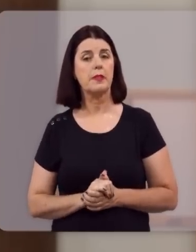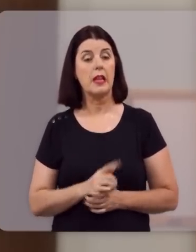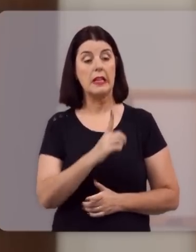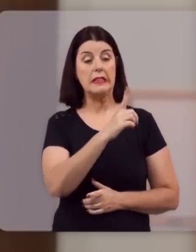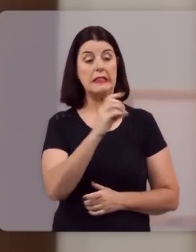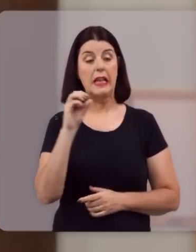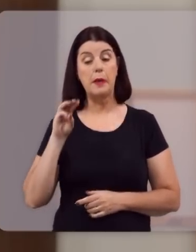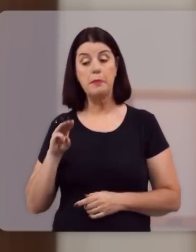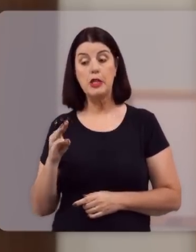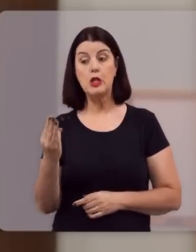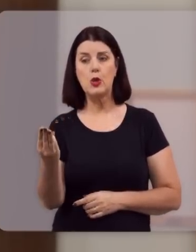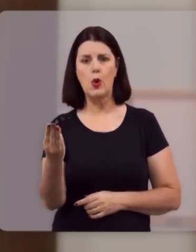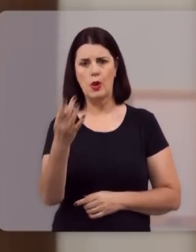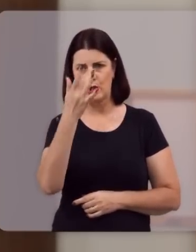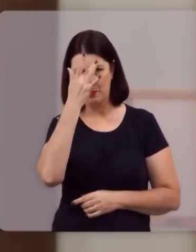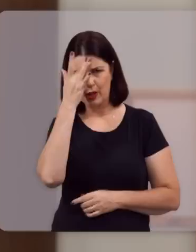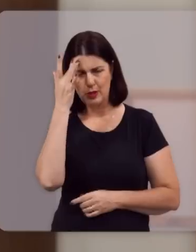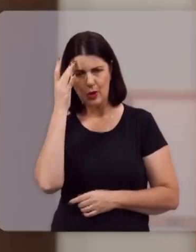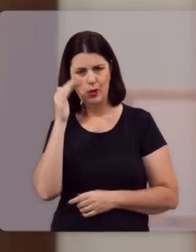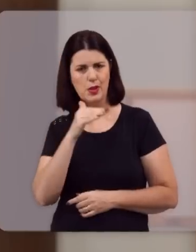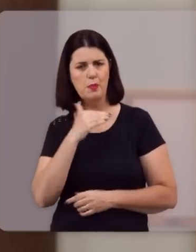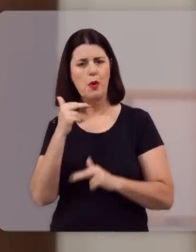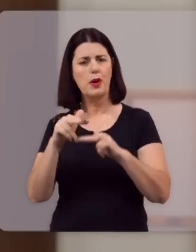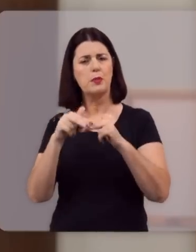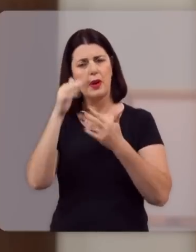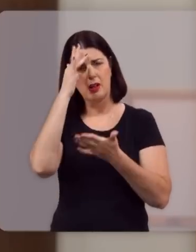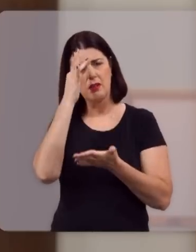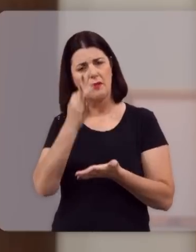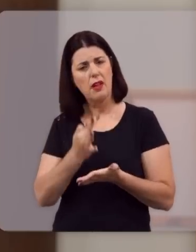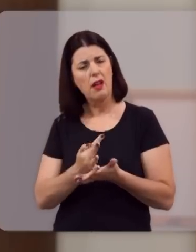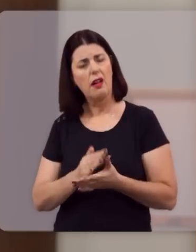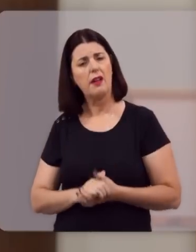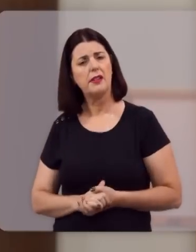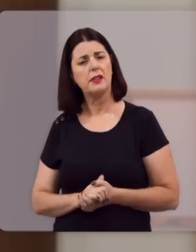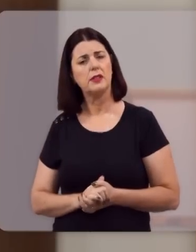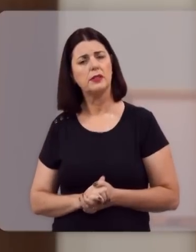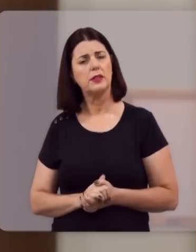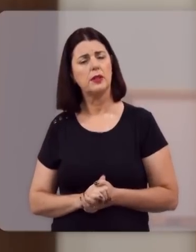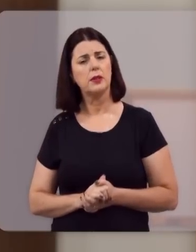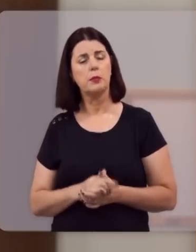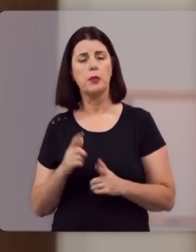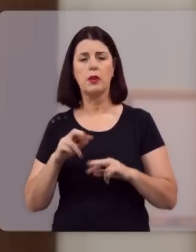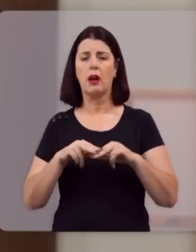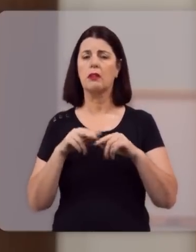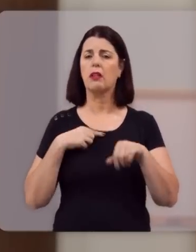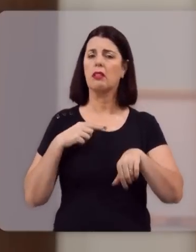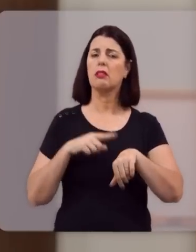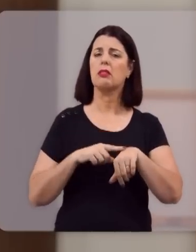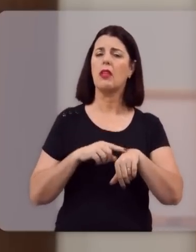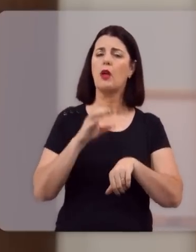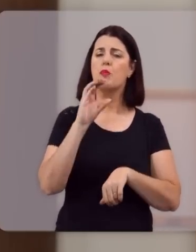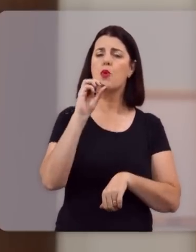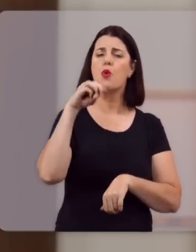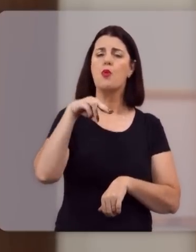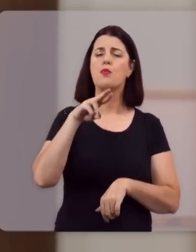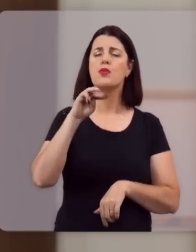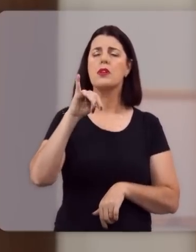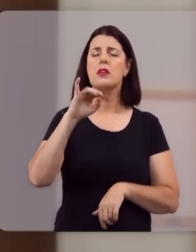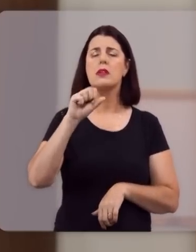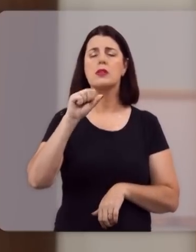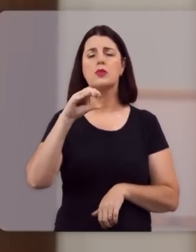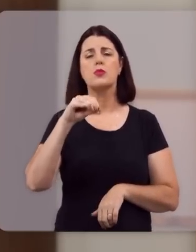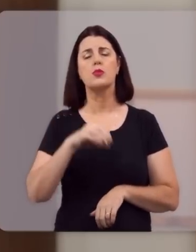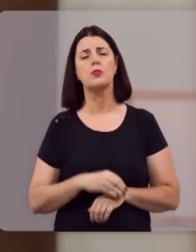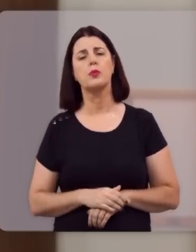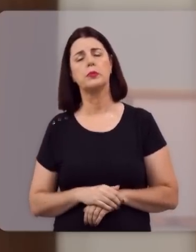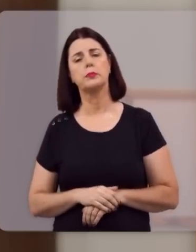Passaram de 100 milhões de pessoas que morreram pela sua fé, em regimes comunistas, em regimes